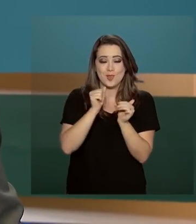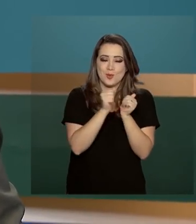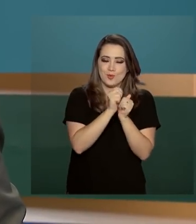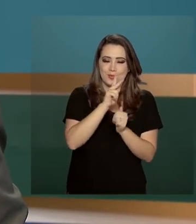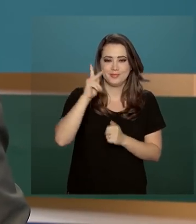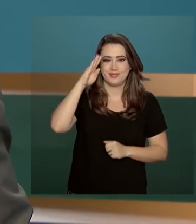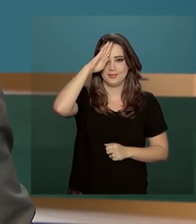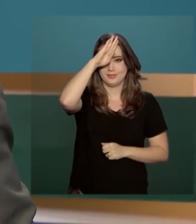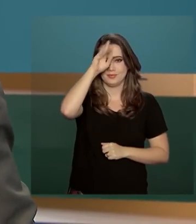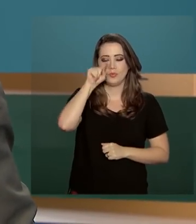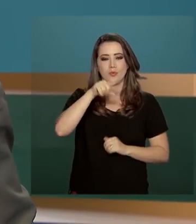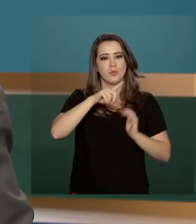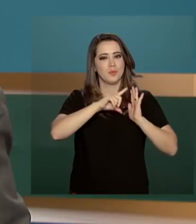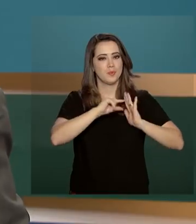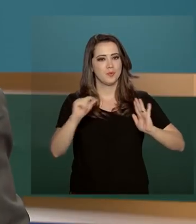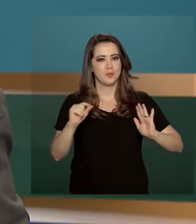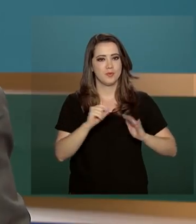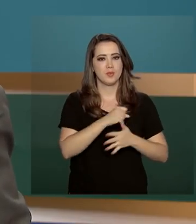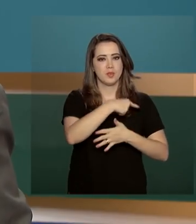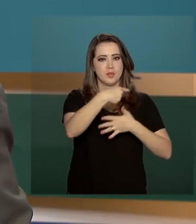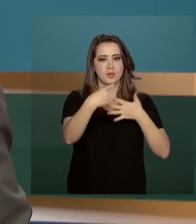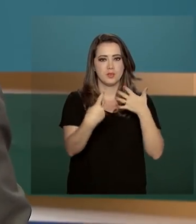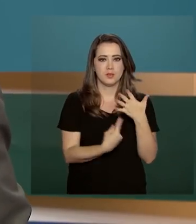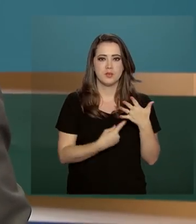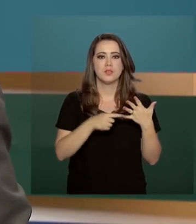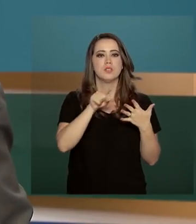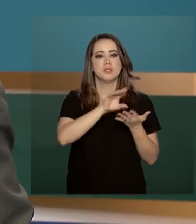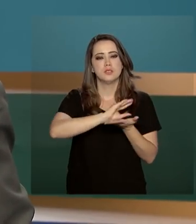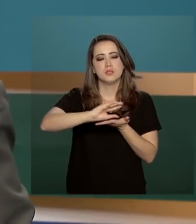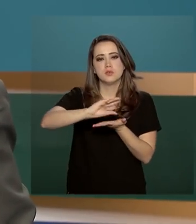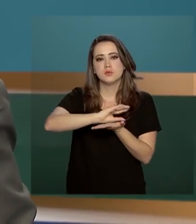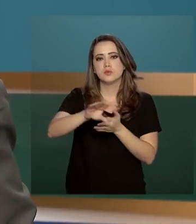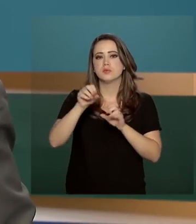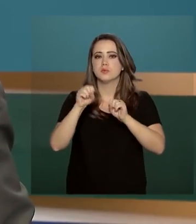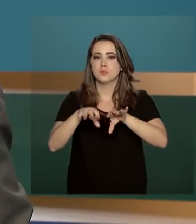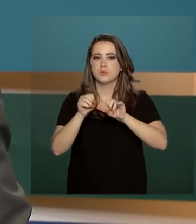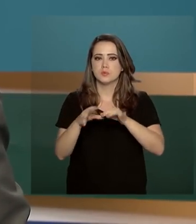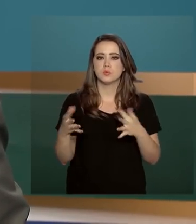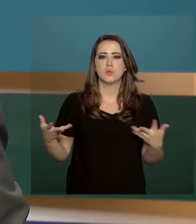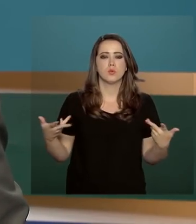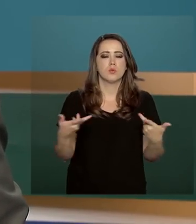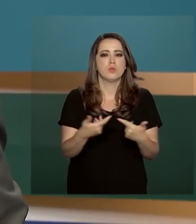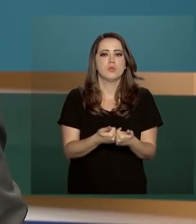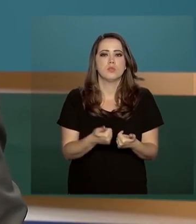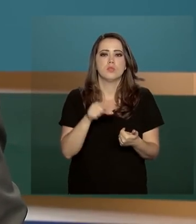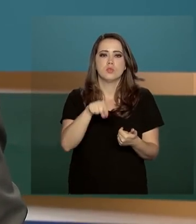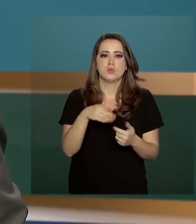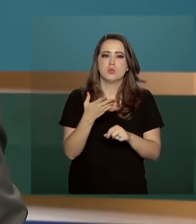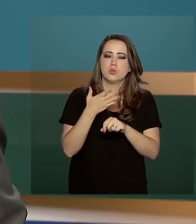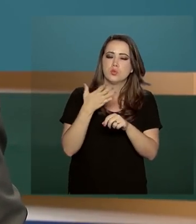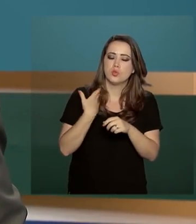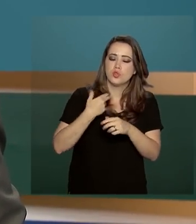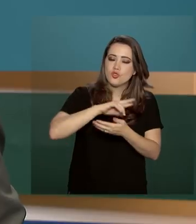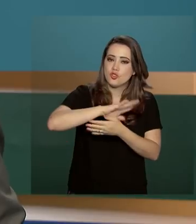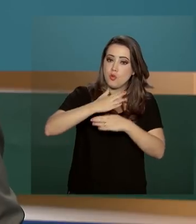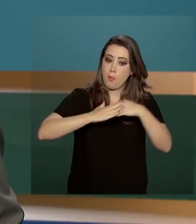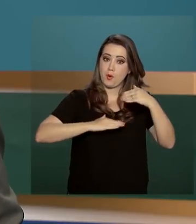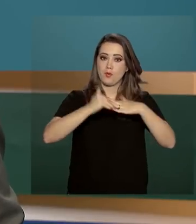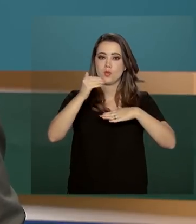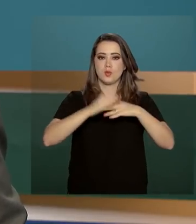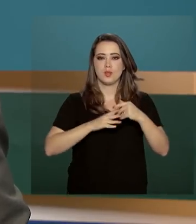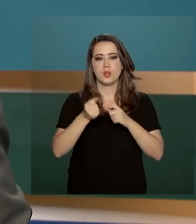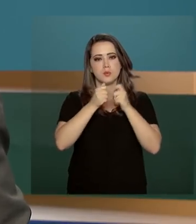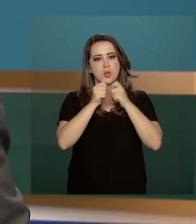Jair Bolsonaro no Palácio do Planalto. Entre os temas, investimentos em educação e qualificação da mão de obra. A